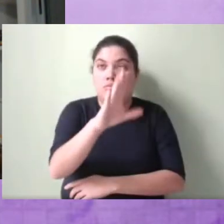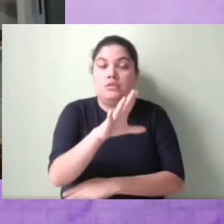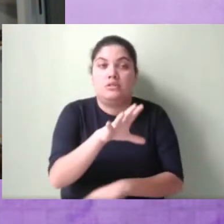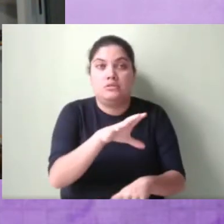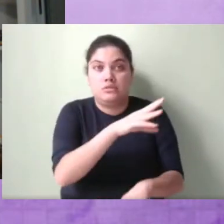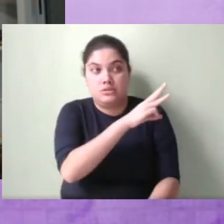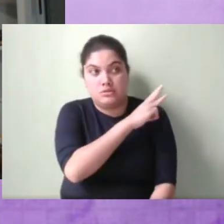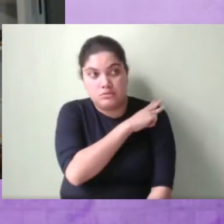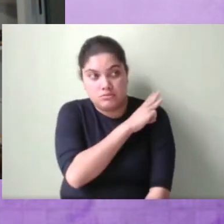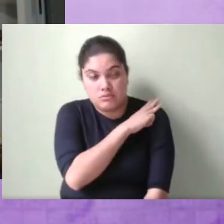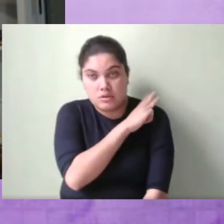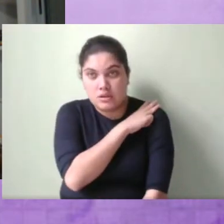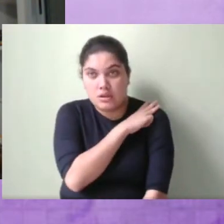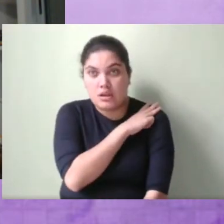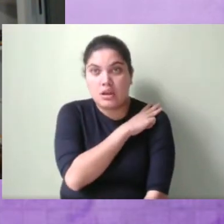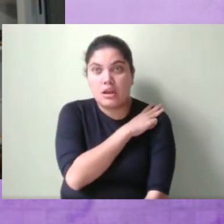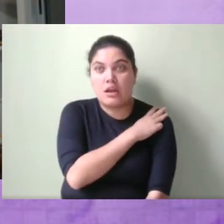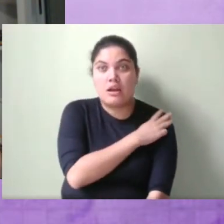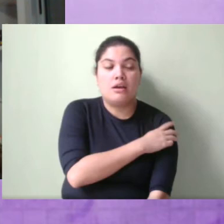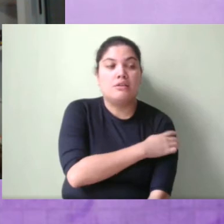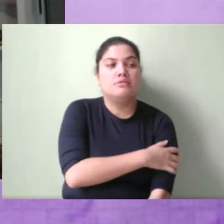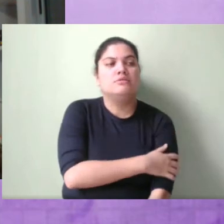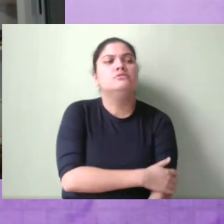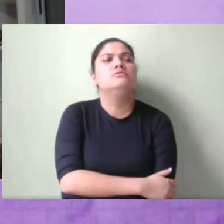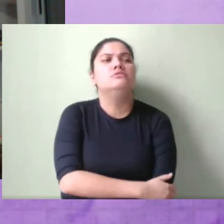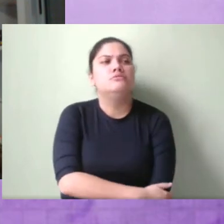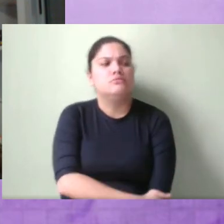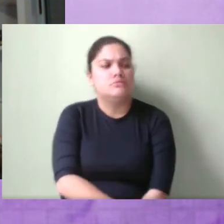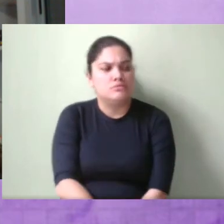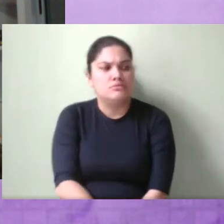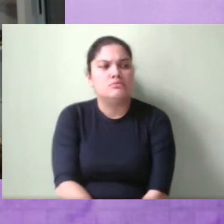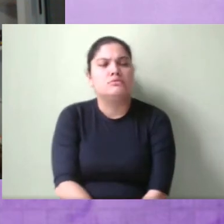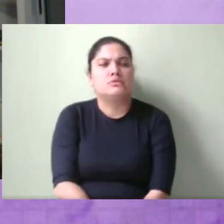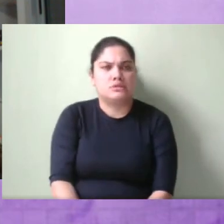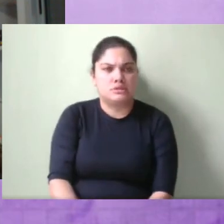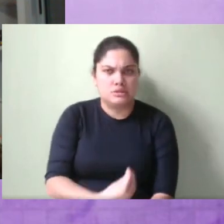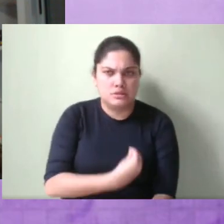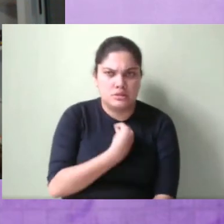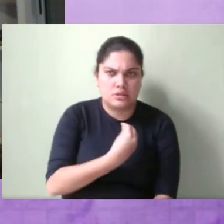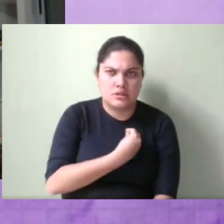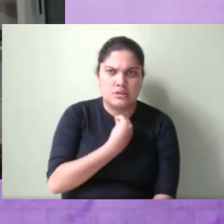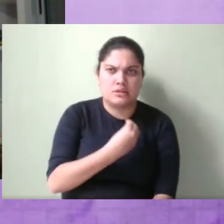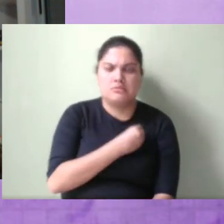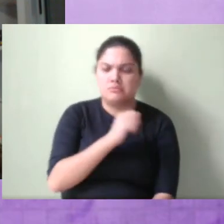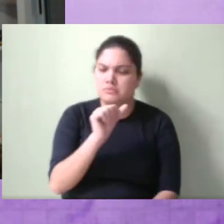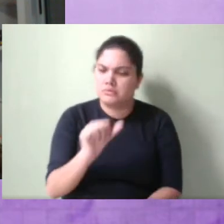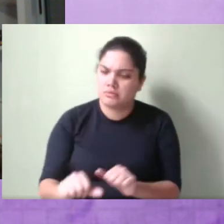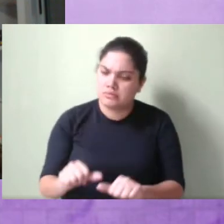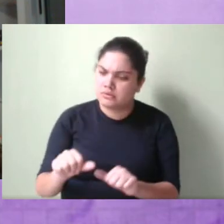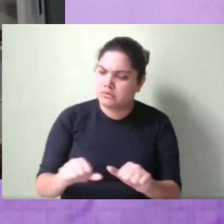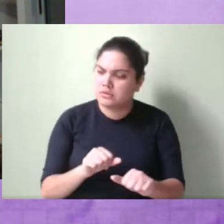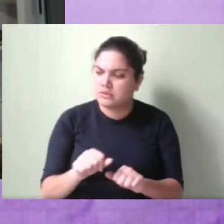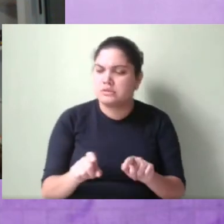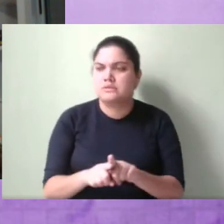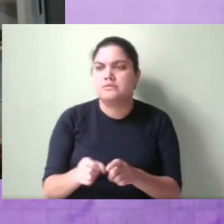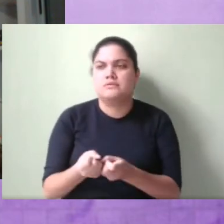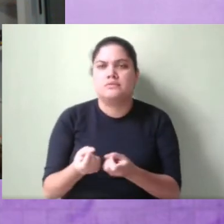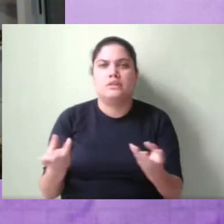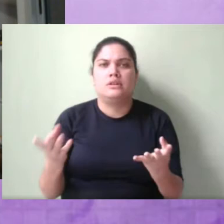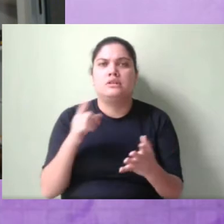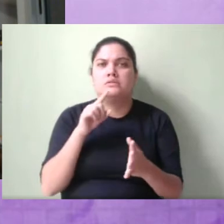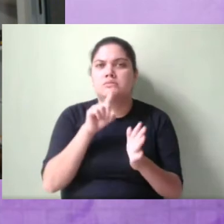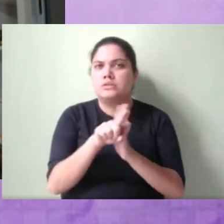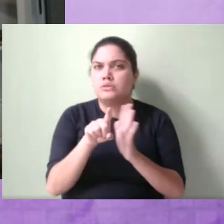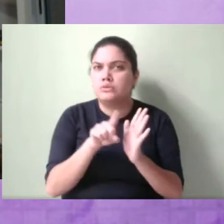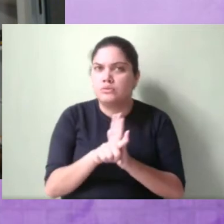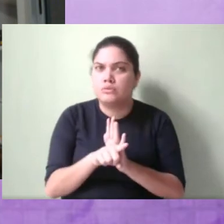visão crítica. Eu tenho certeza, nossos estudantes voltam para casa questionando muitas coisas que acontecem, né? E aí, como